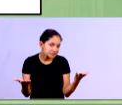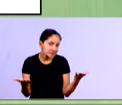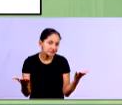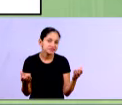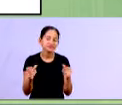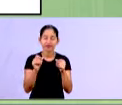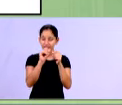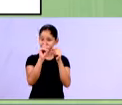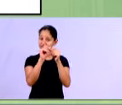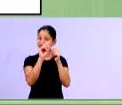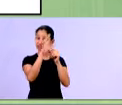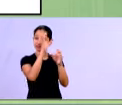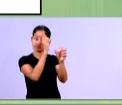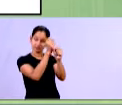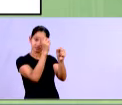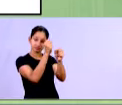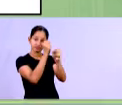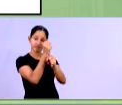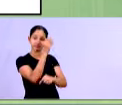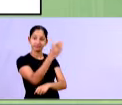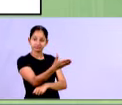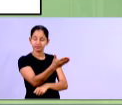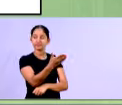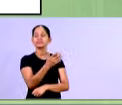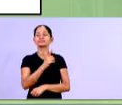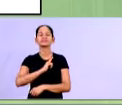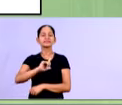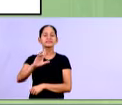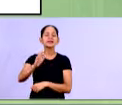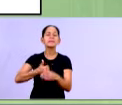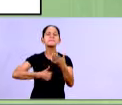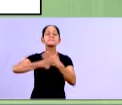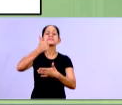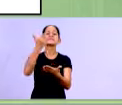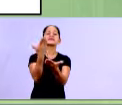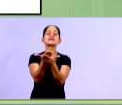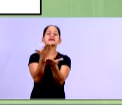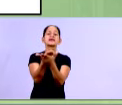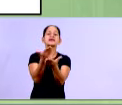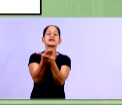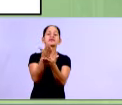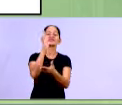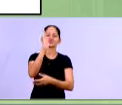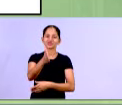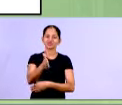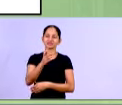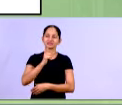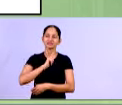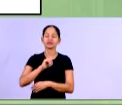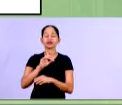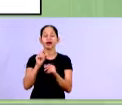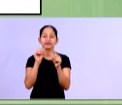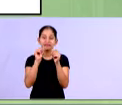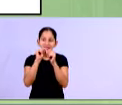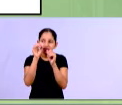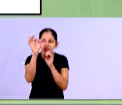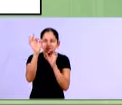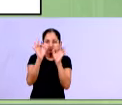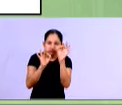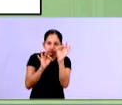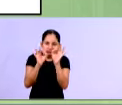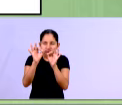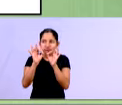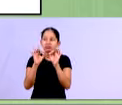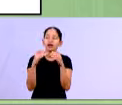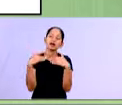continha, ó, 10% de 1.000. Nós fizemos isso na primeira aula. Isso aqui vai ficar 0,10